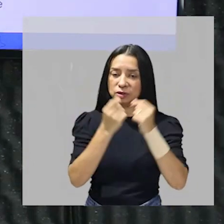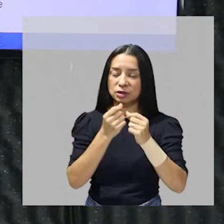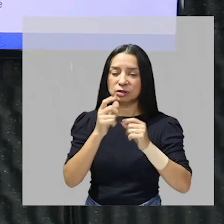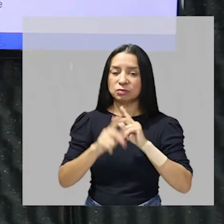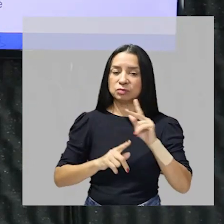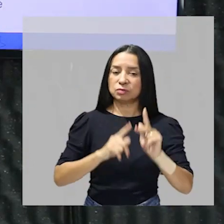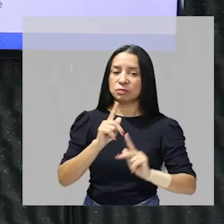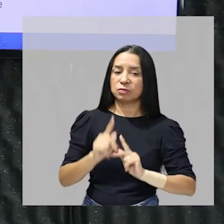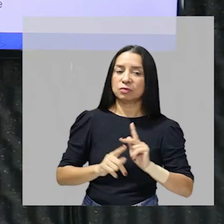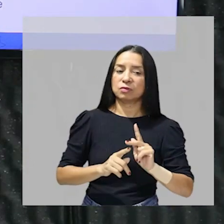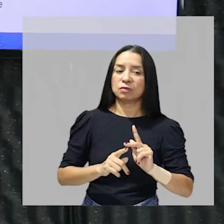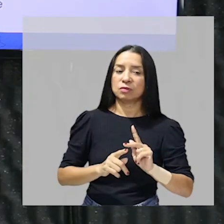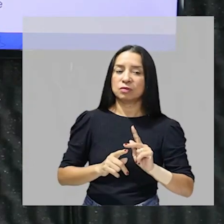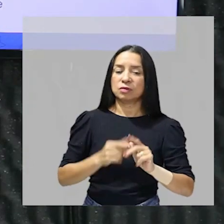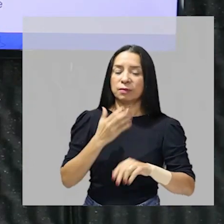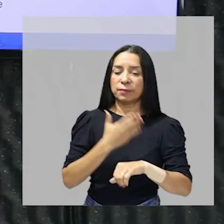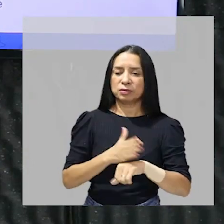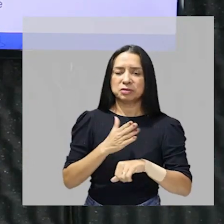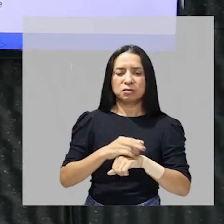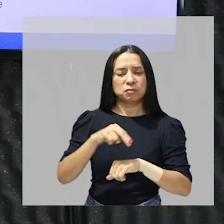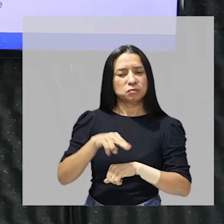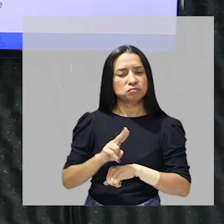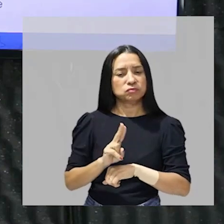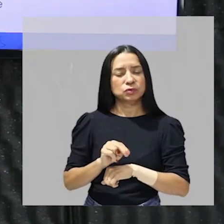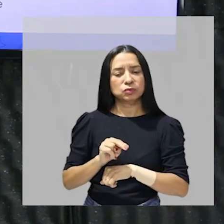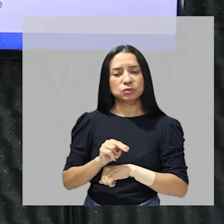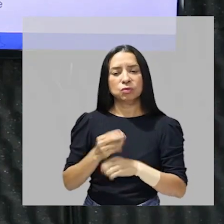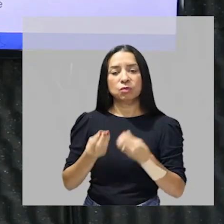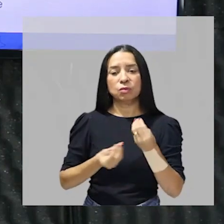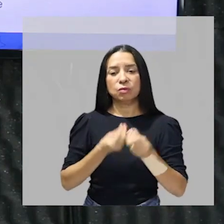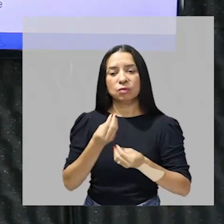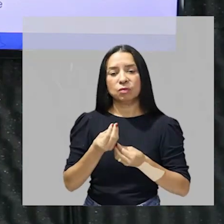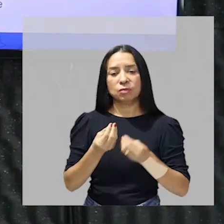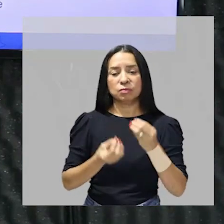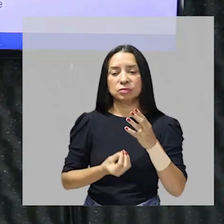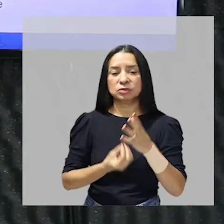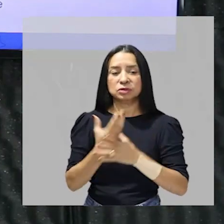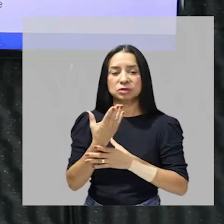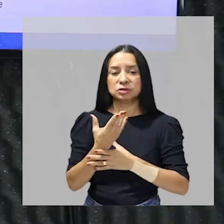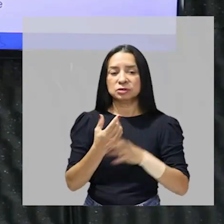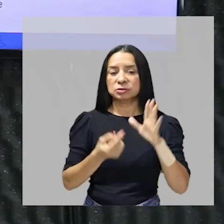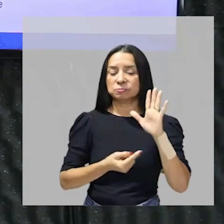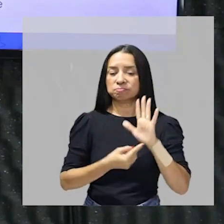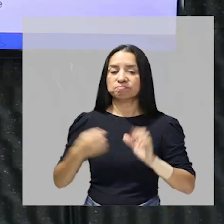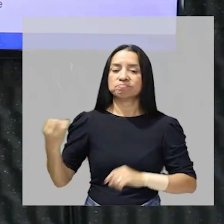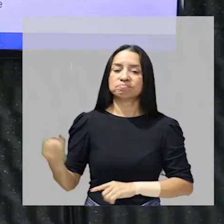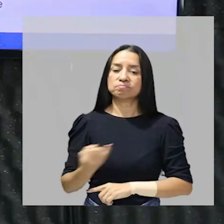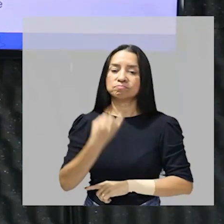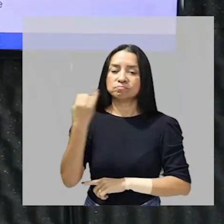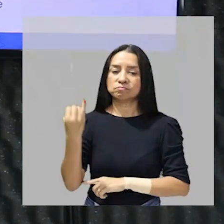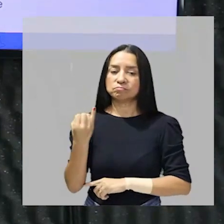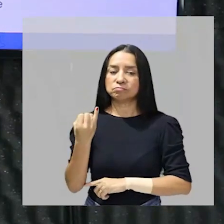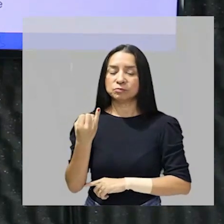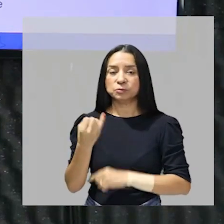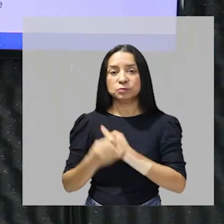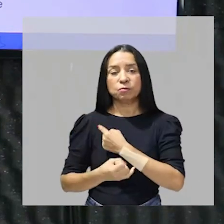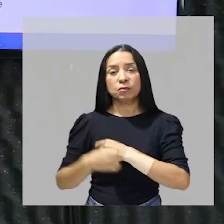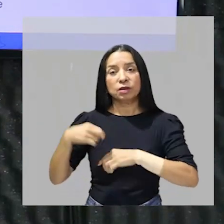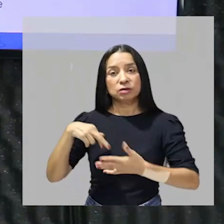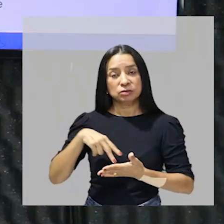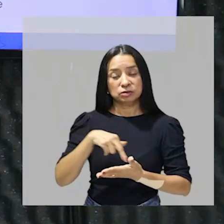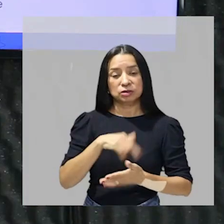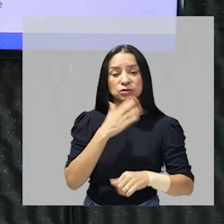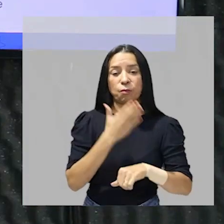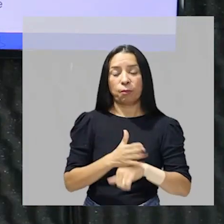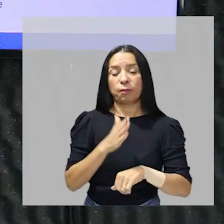a ginástica se destacou. A ginástica é uma prática corporal que envolve a prática de uma série de movimentos